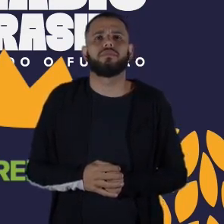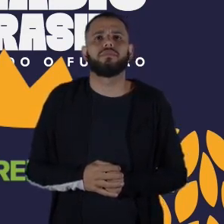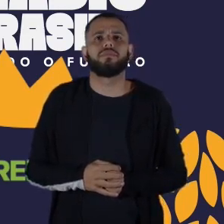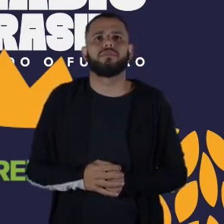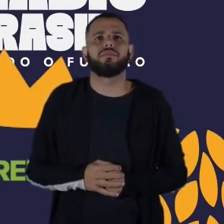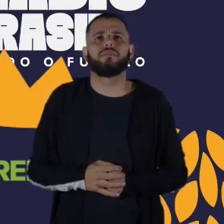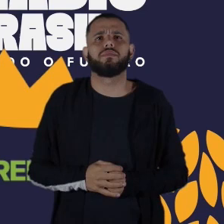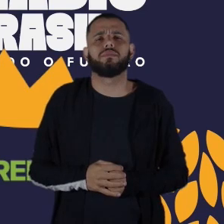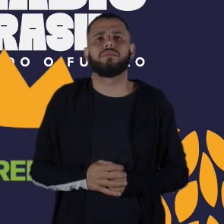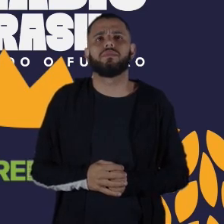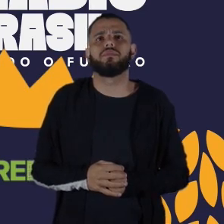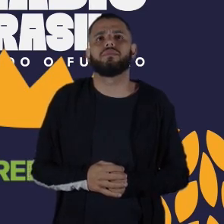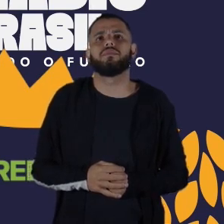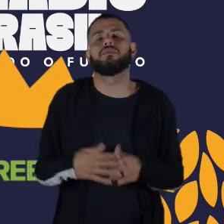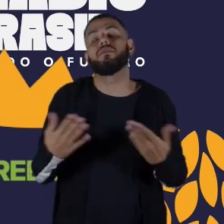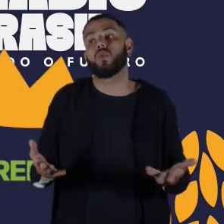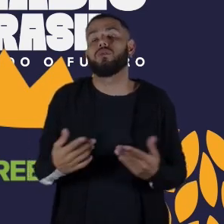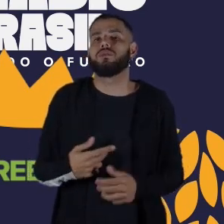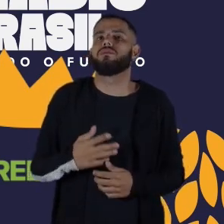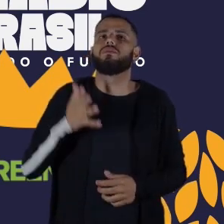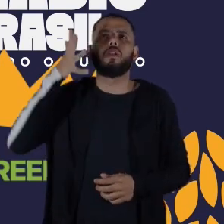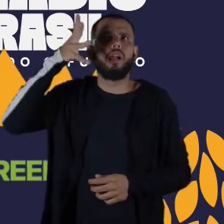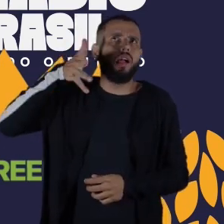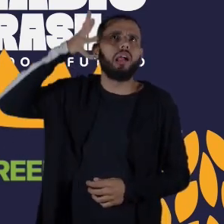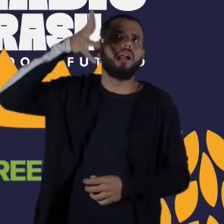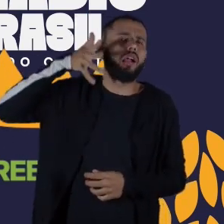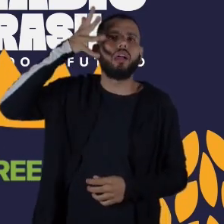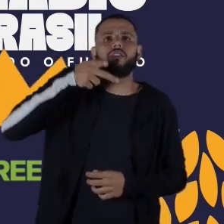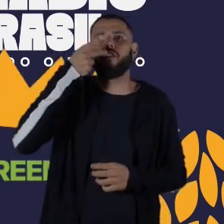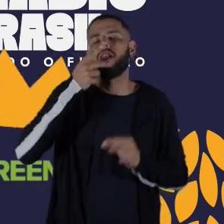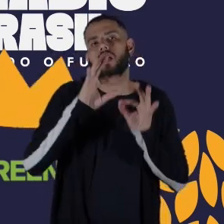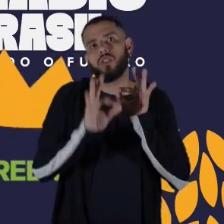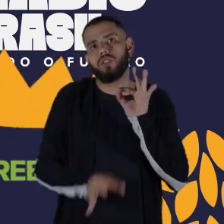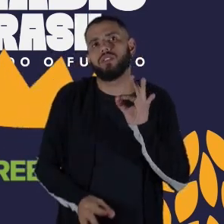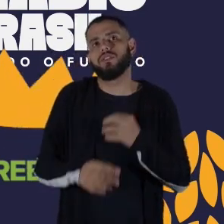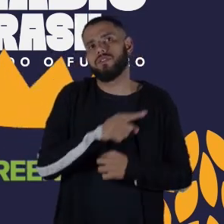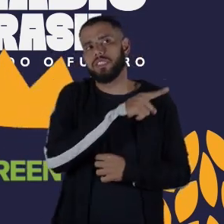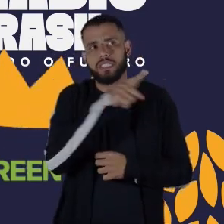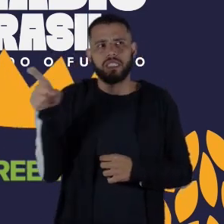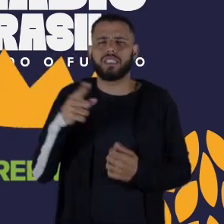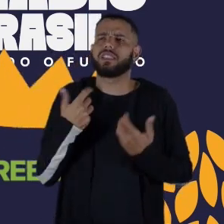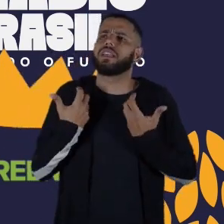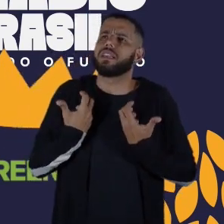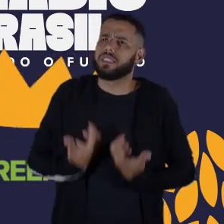Eu acho que depois que eu falei tudo isso, vocês já estão cansados.